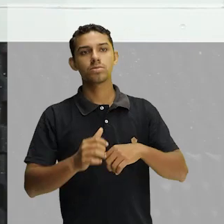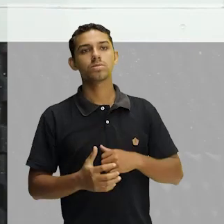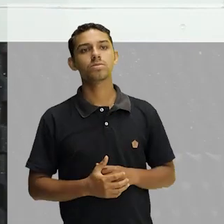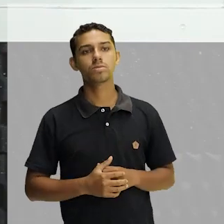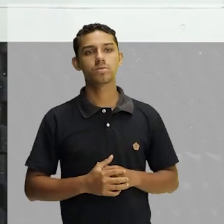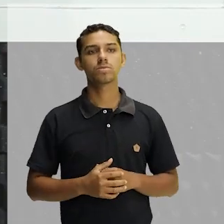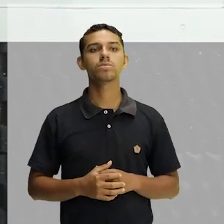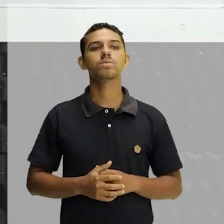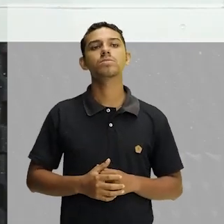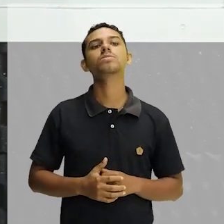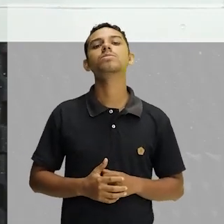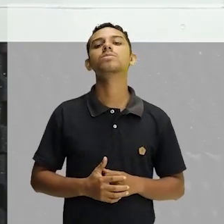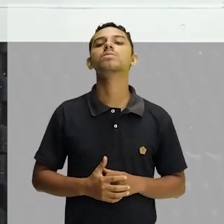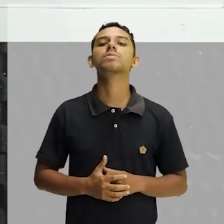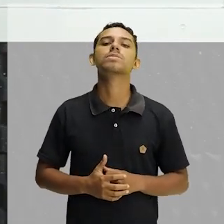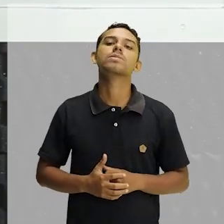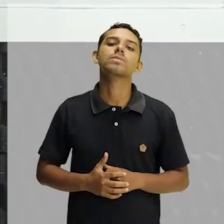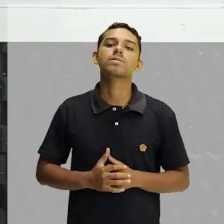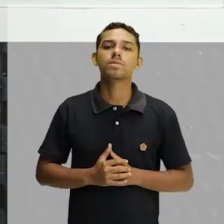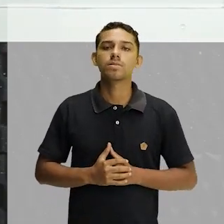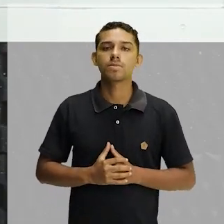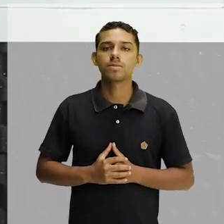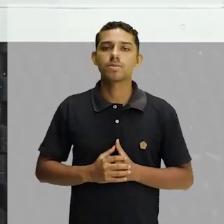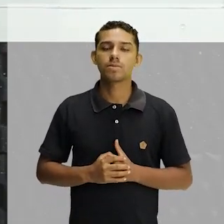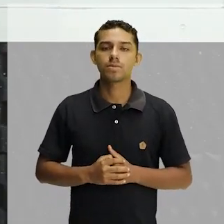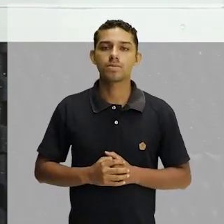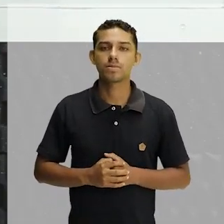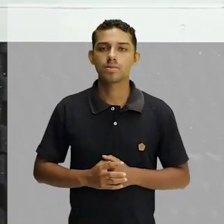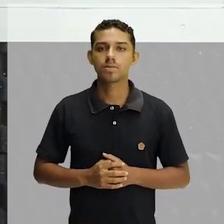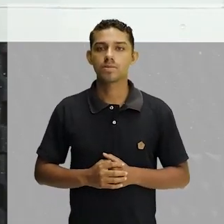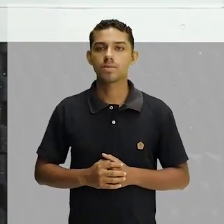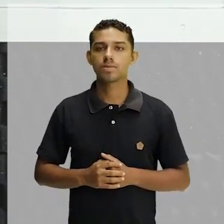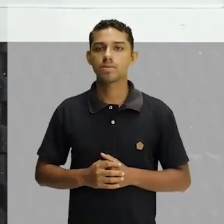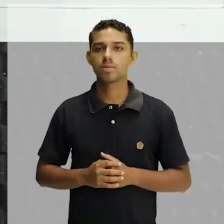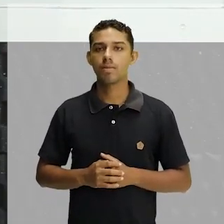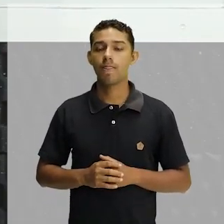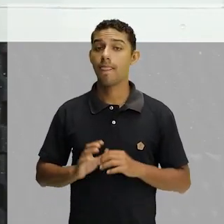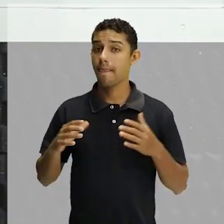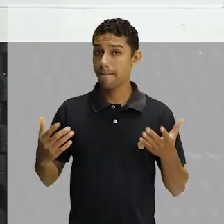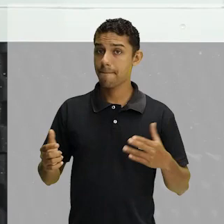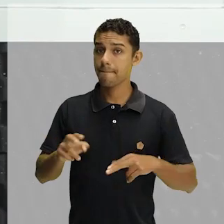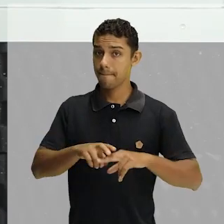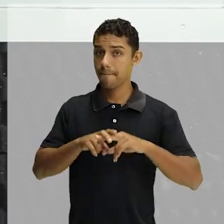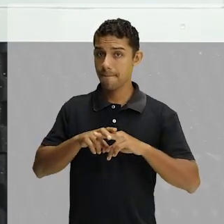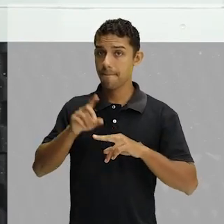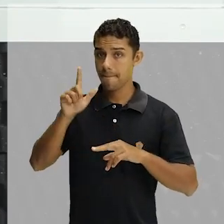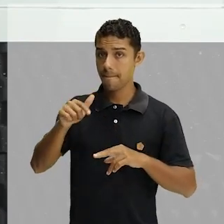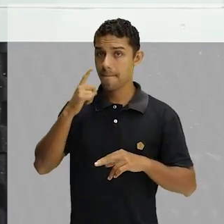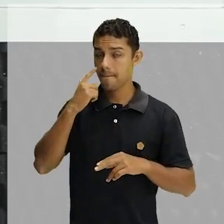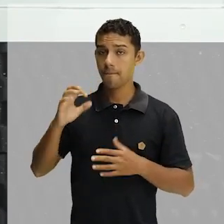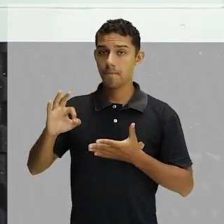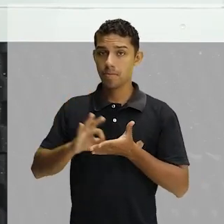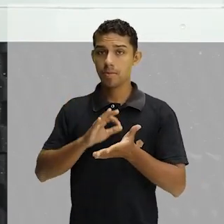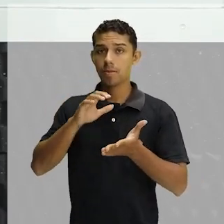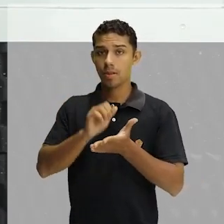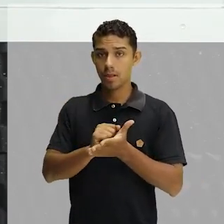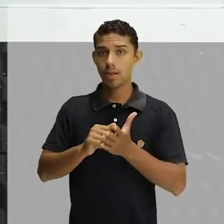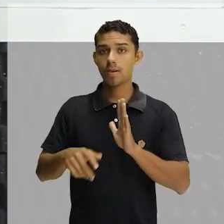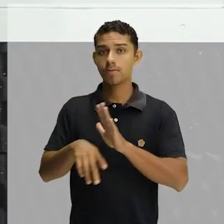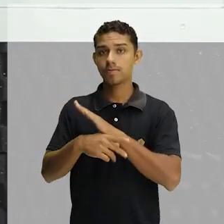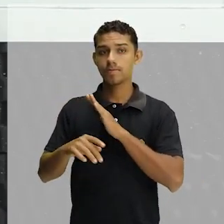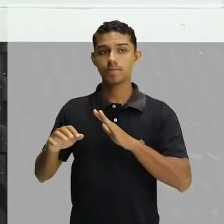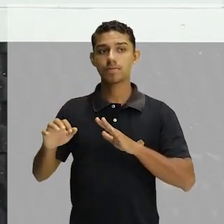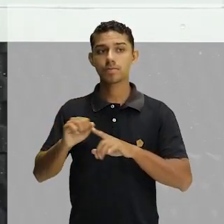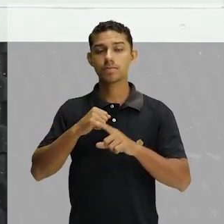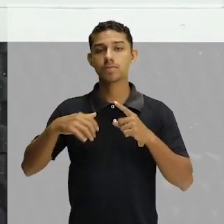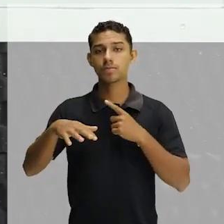estado de natureza. Ah, professor, então é por isso que ele é contratualista. Isso, meu amigo. É por